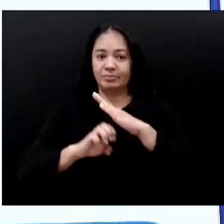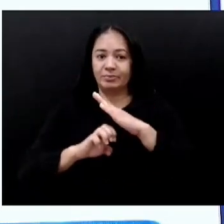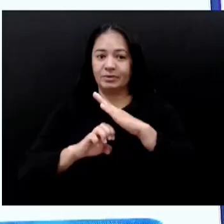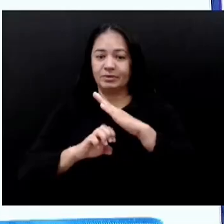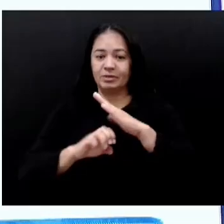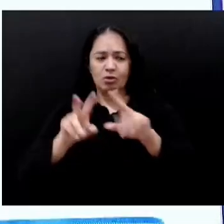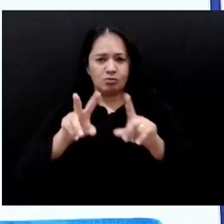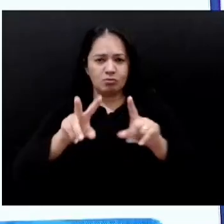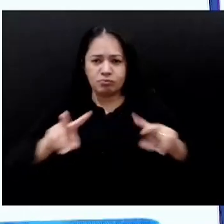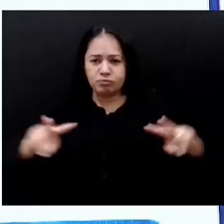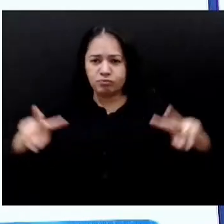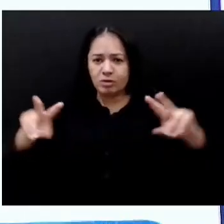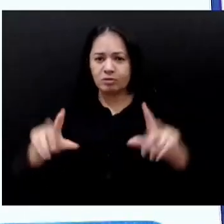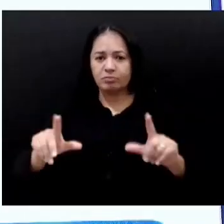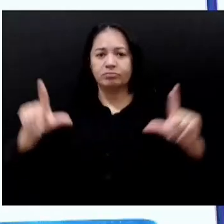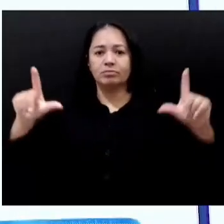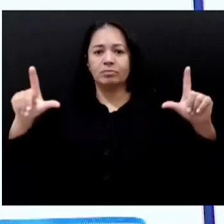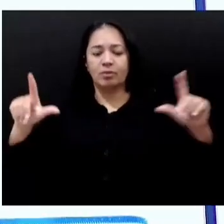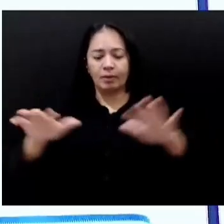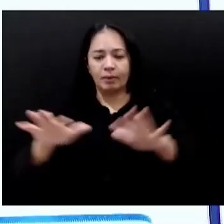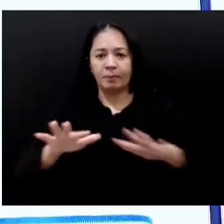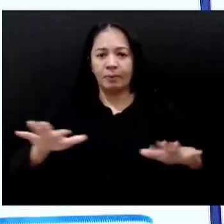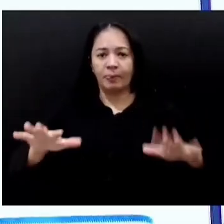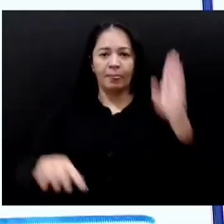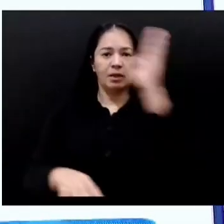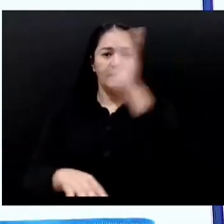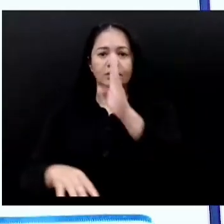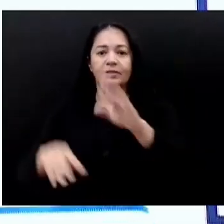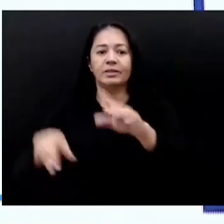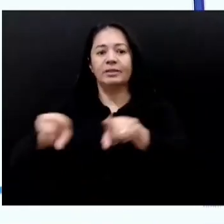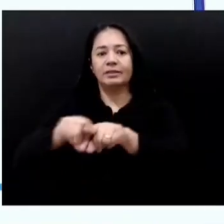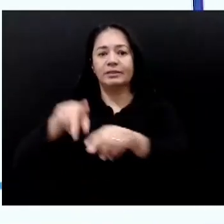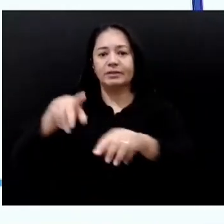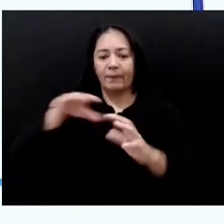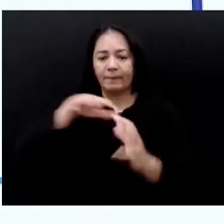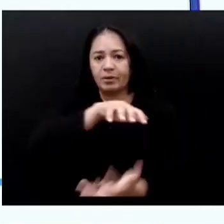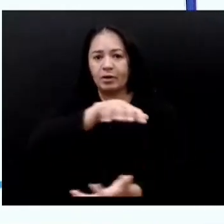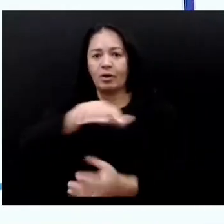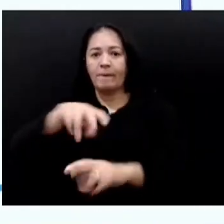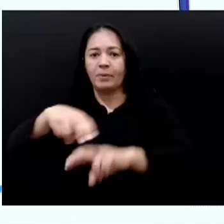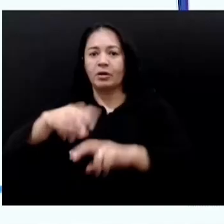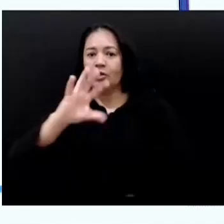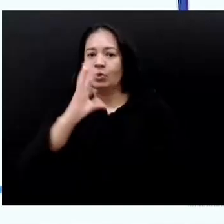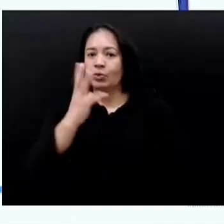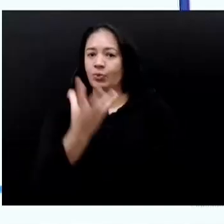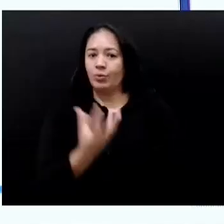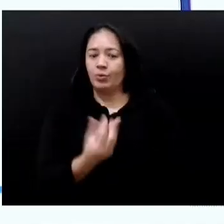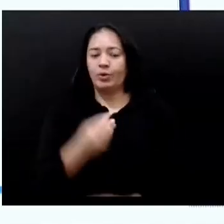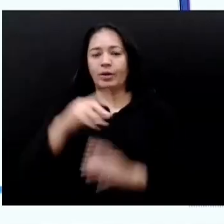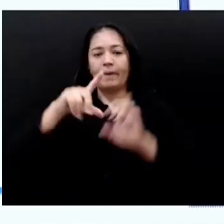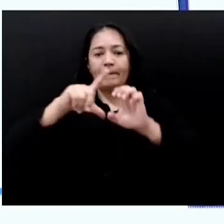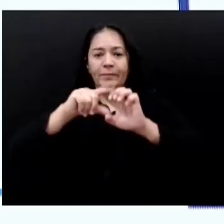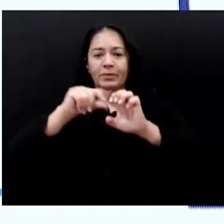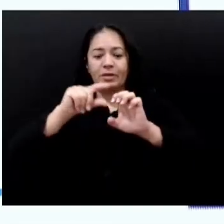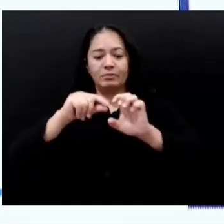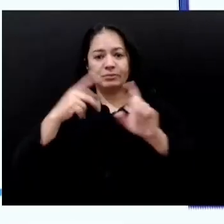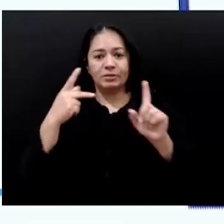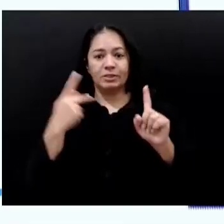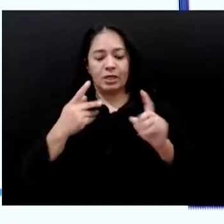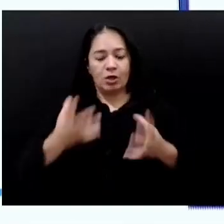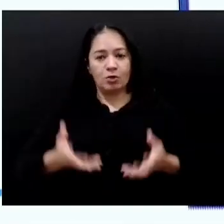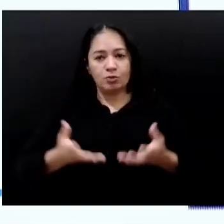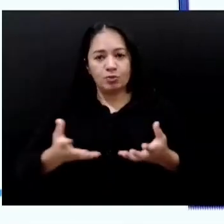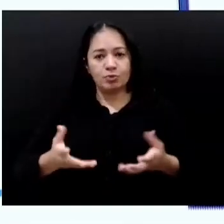destacado no cenário nacional e internacional pelo seu espírito empreendedor e a sua contribuição para a valorização da